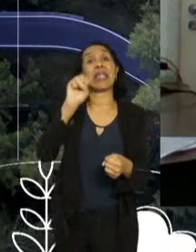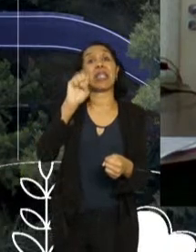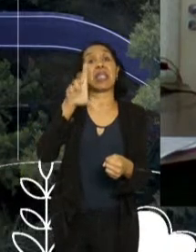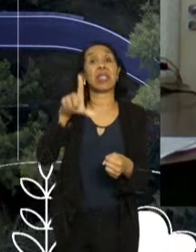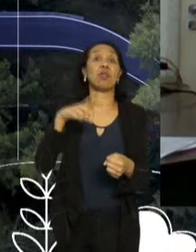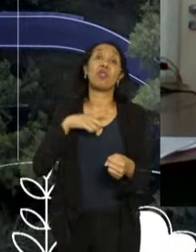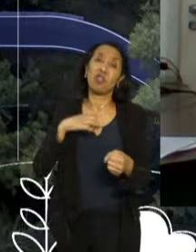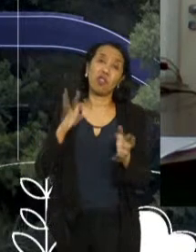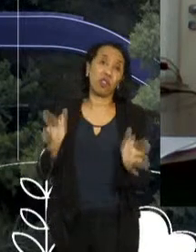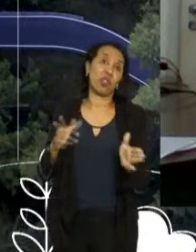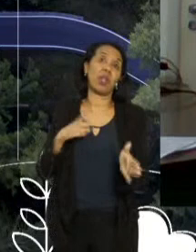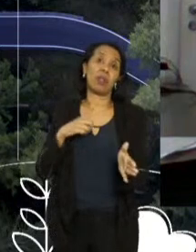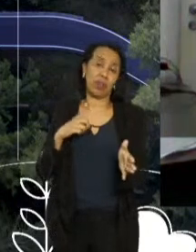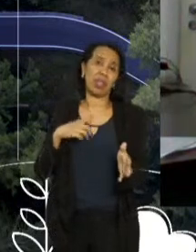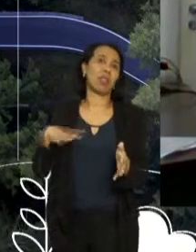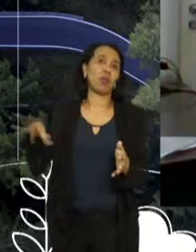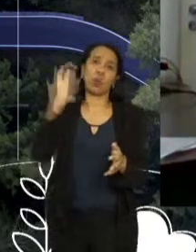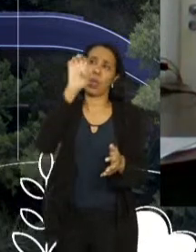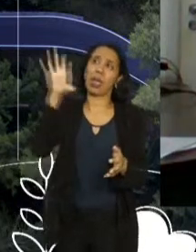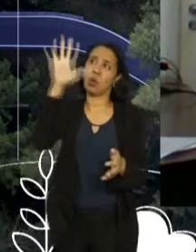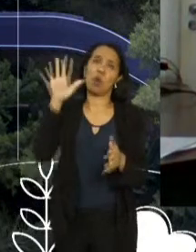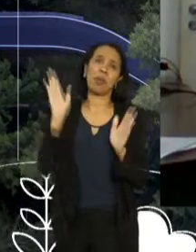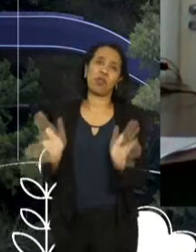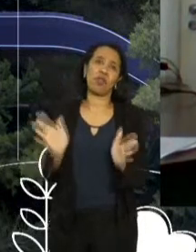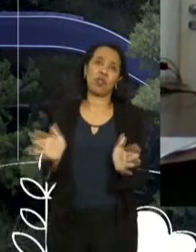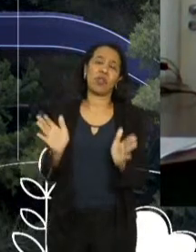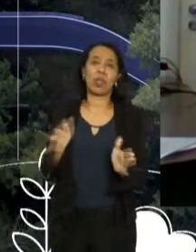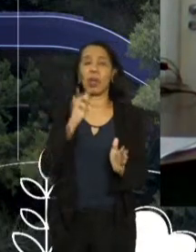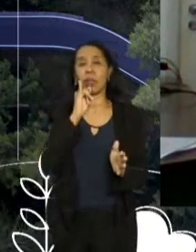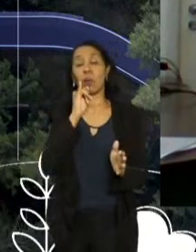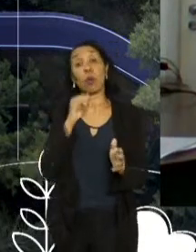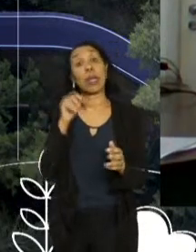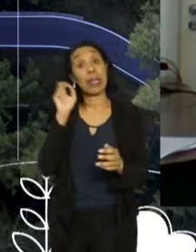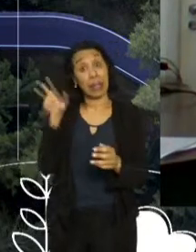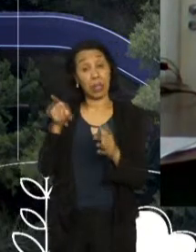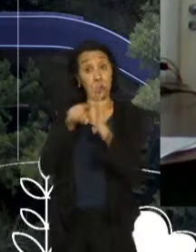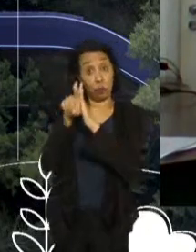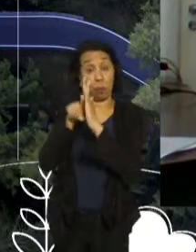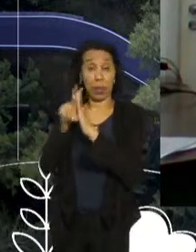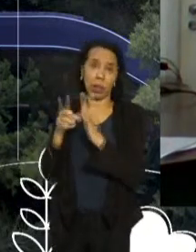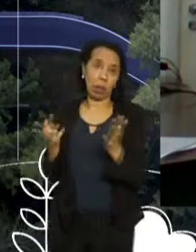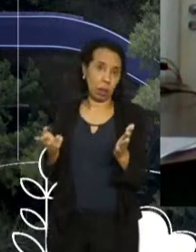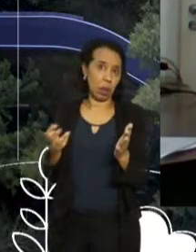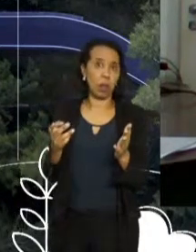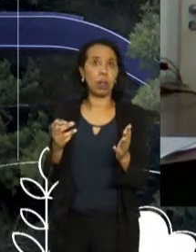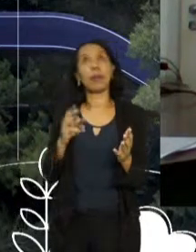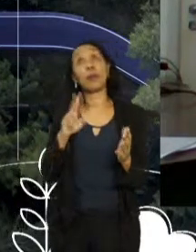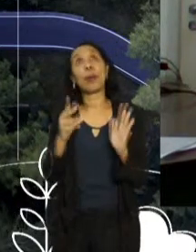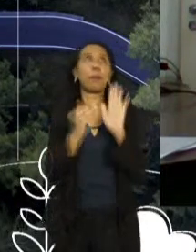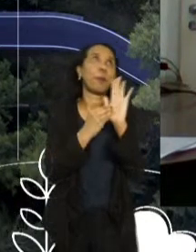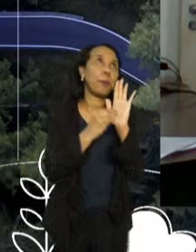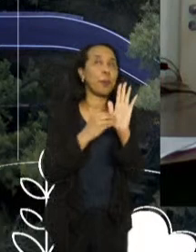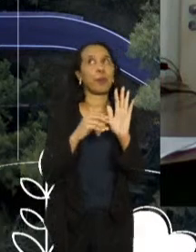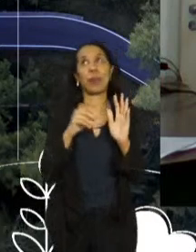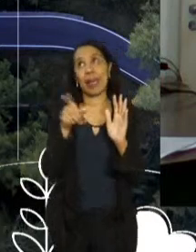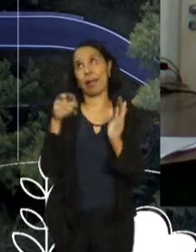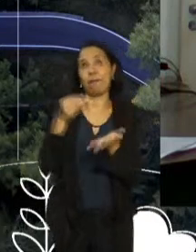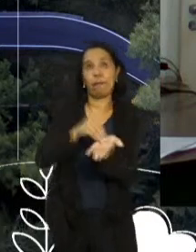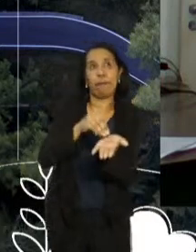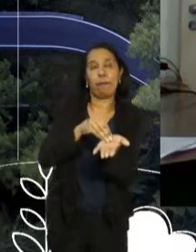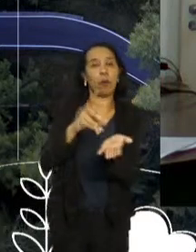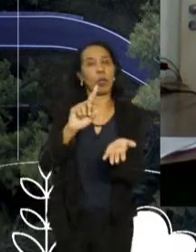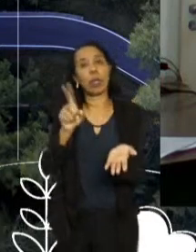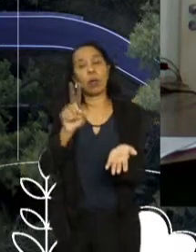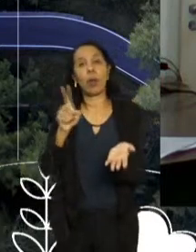que já são praticados na Europa. A gente pegar, e não é que a gente está propondo o que não é feito, mas